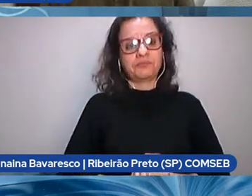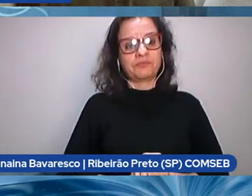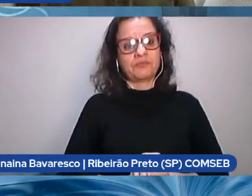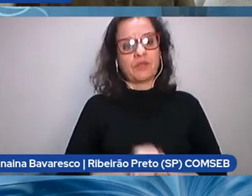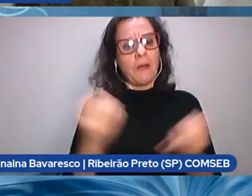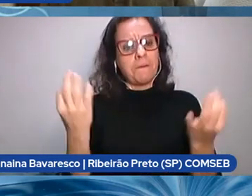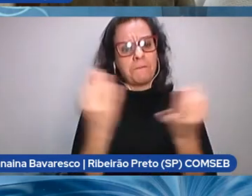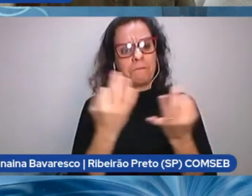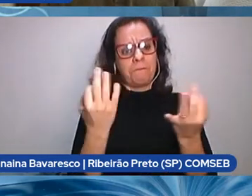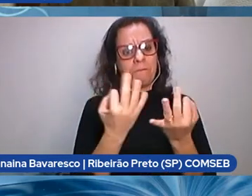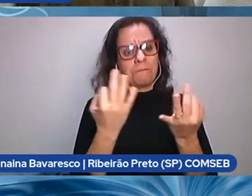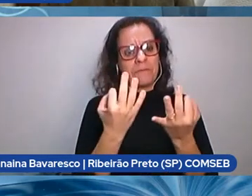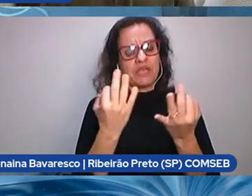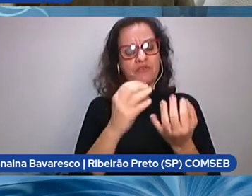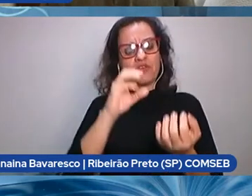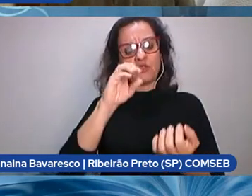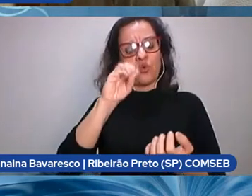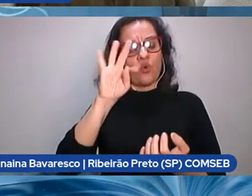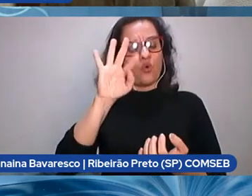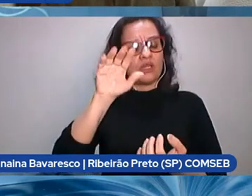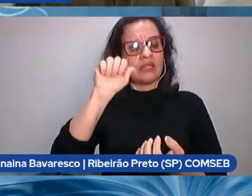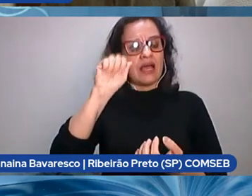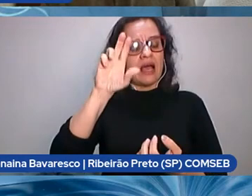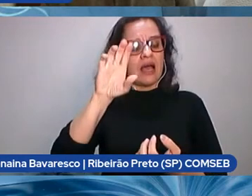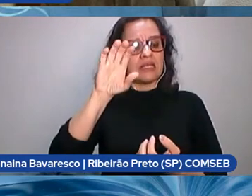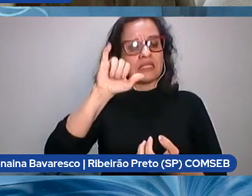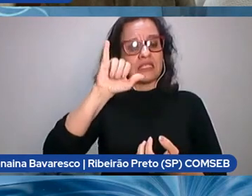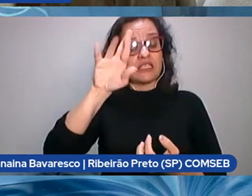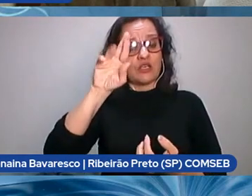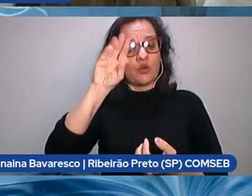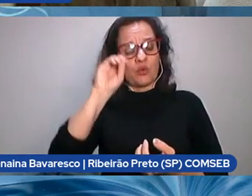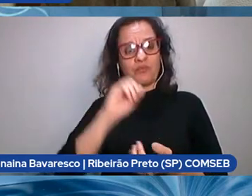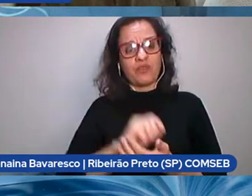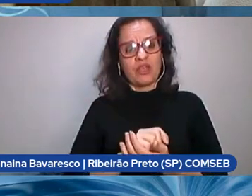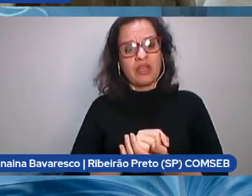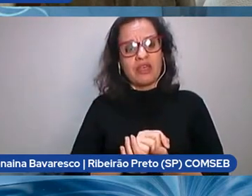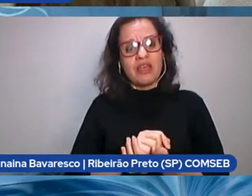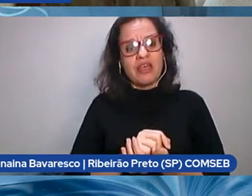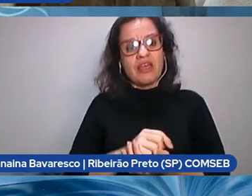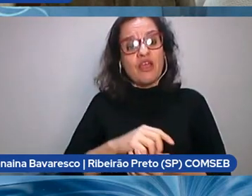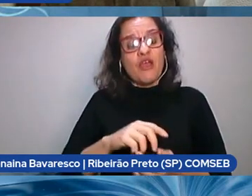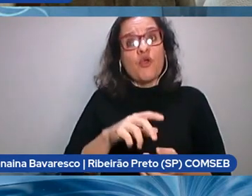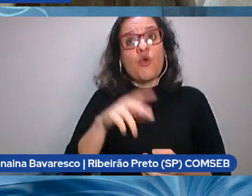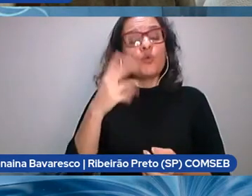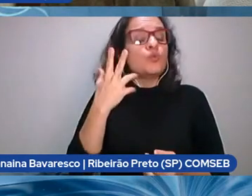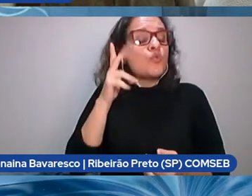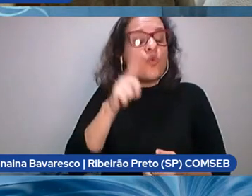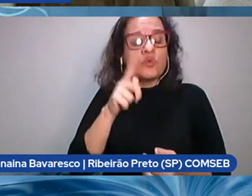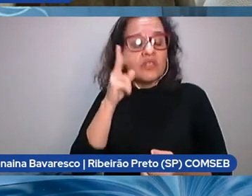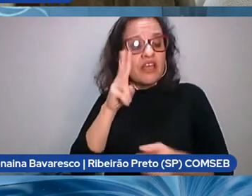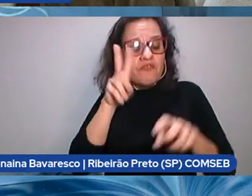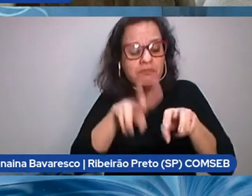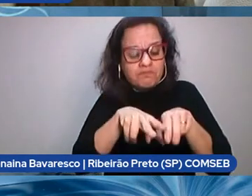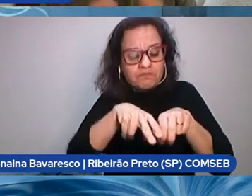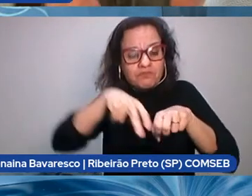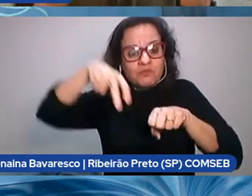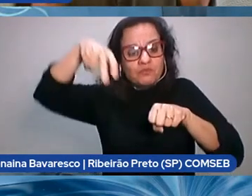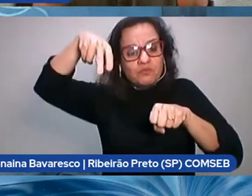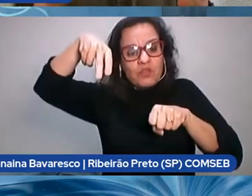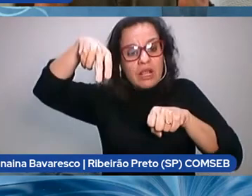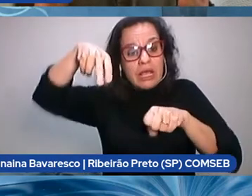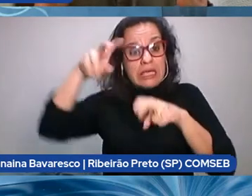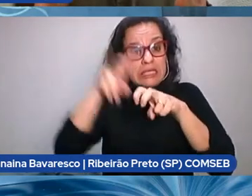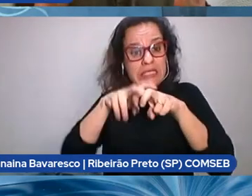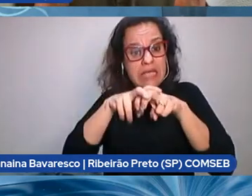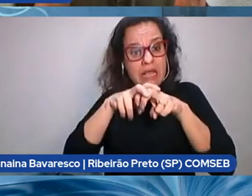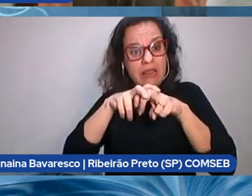Perfeito, Tassiro, que bom que é assim, né? Porque eu não conseguiria conceber a ideia de desencarnar e ficar sentada ao lado de Deus no